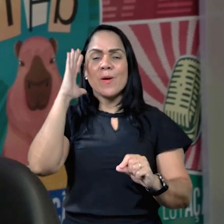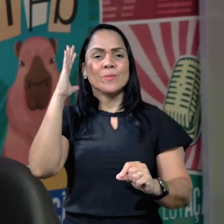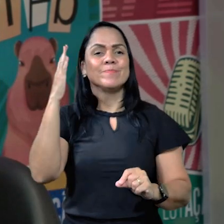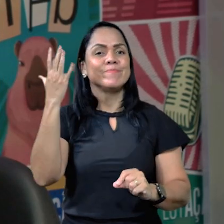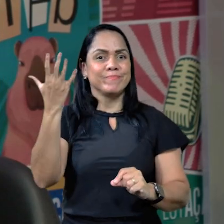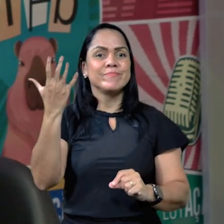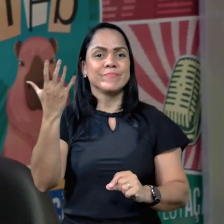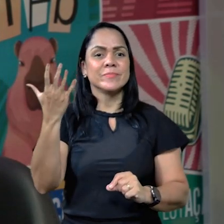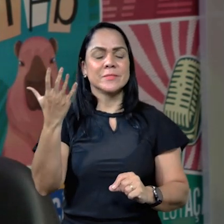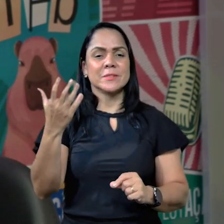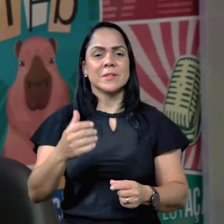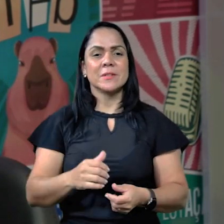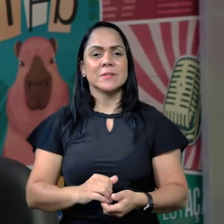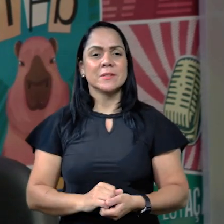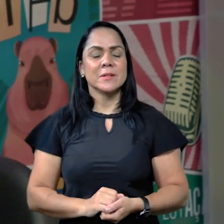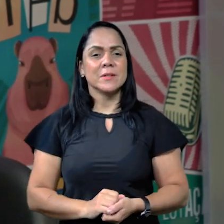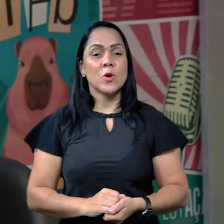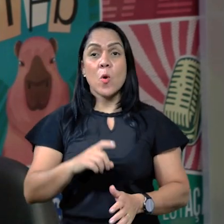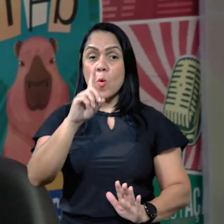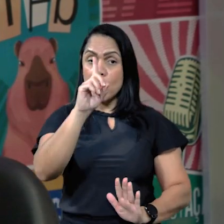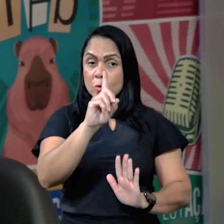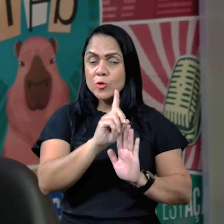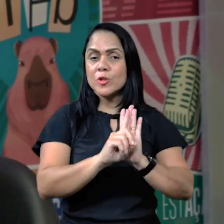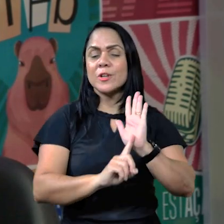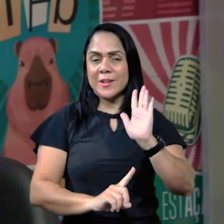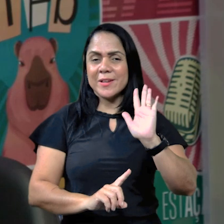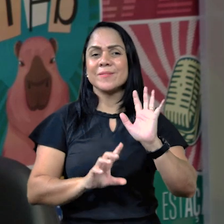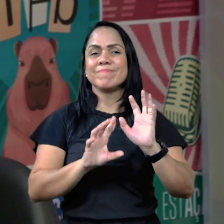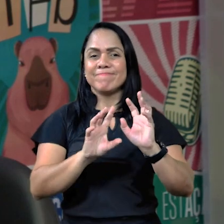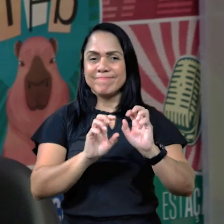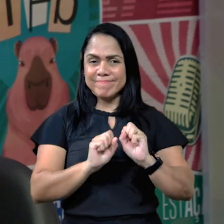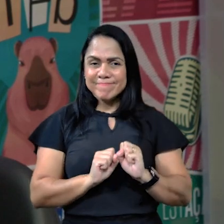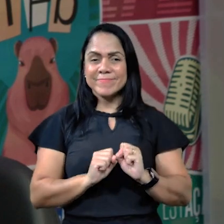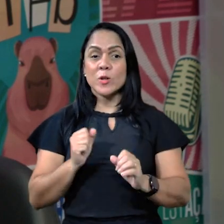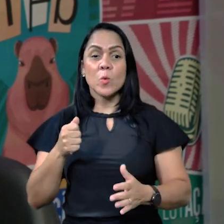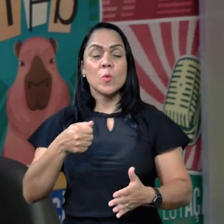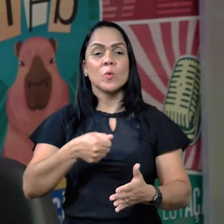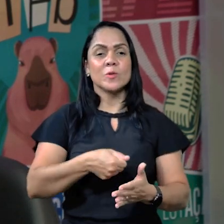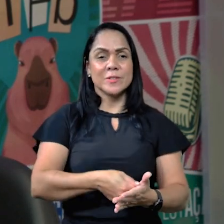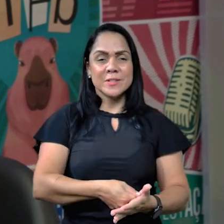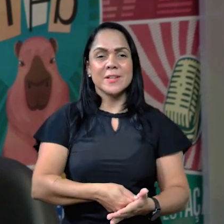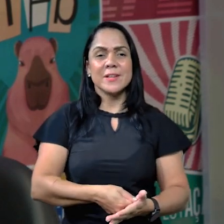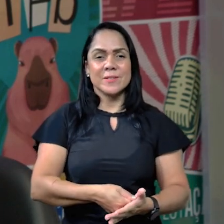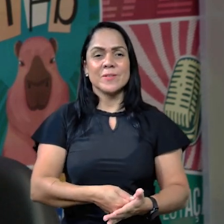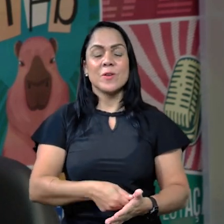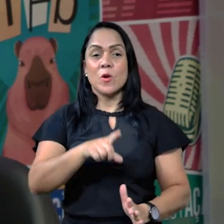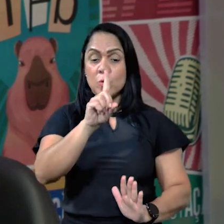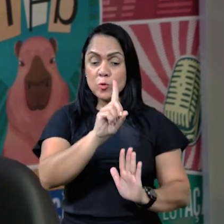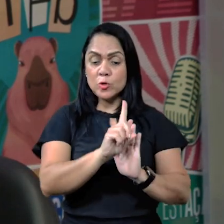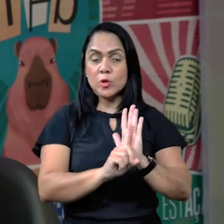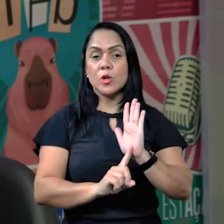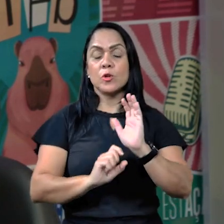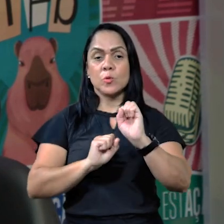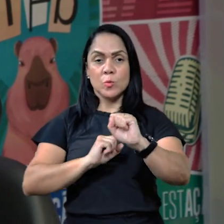mesmo exatamente. tempo, é isso, direito conquistado, que é aquele direito que não vem por si só, é um Uhum. direito que foi